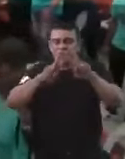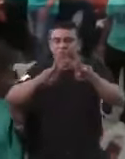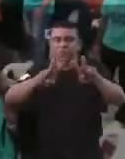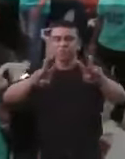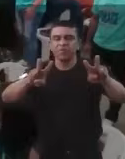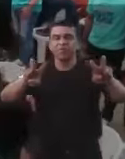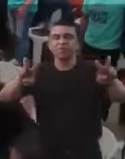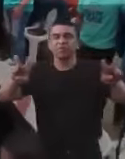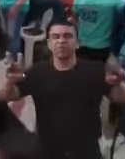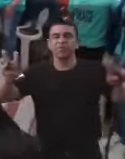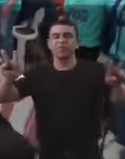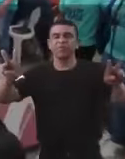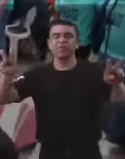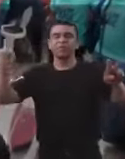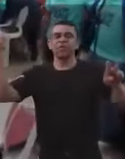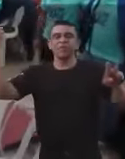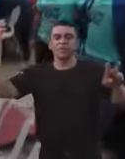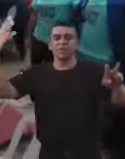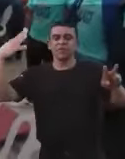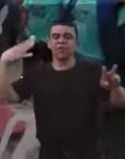Receba a graça.